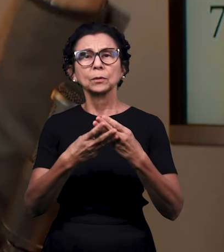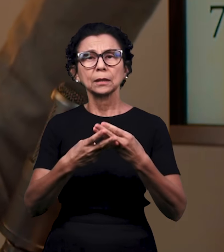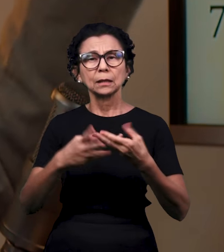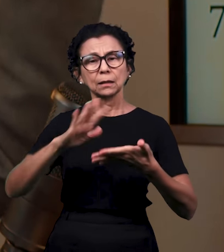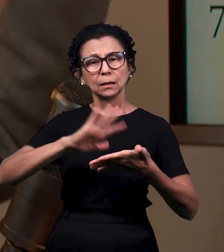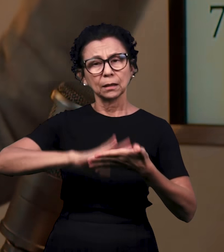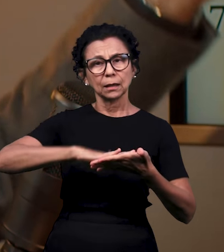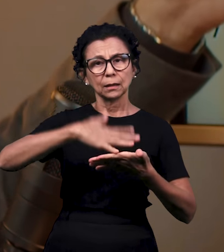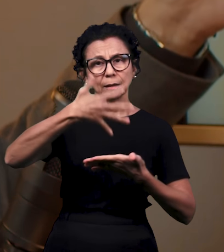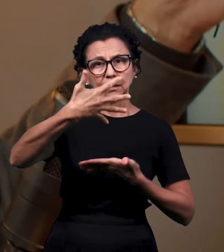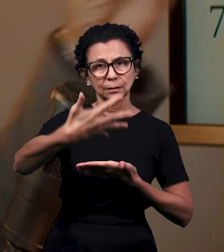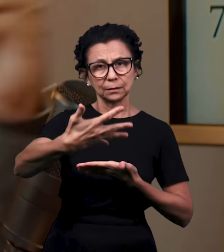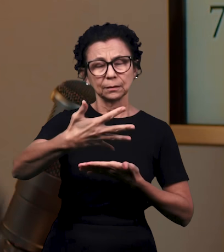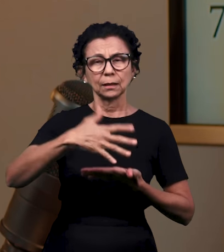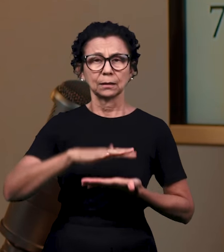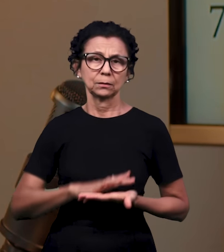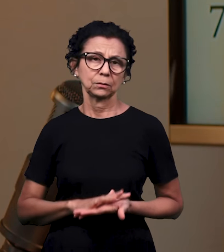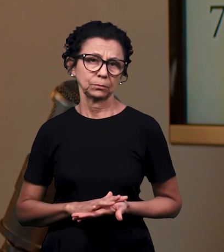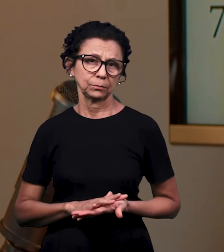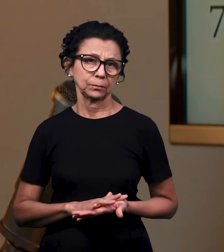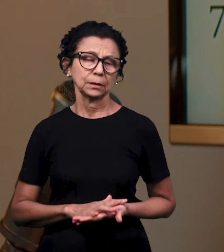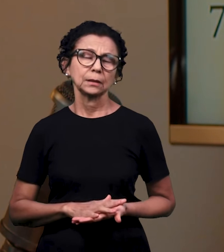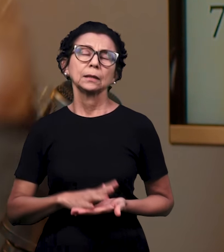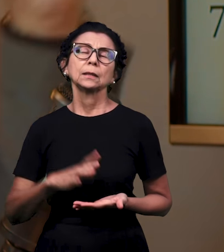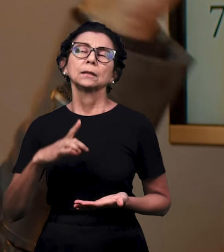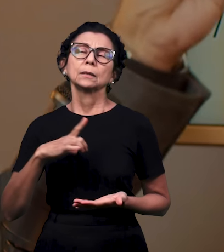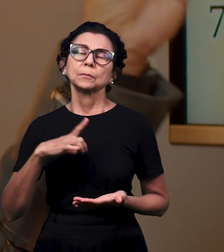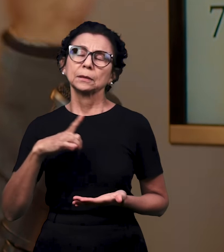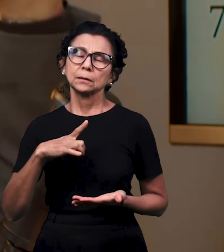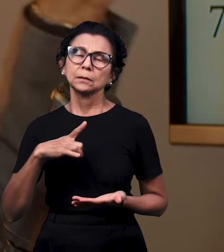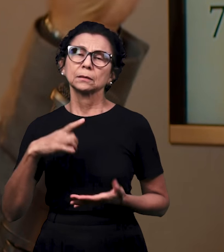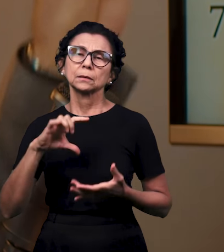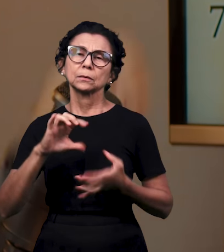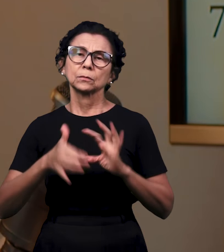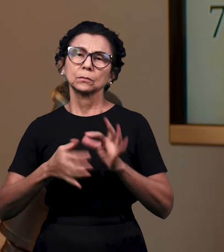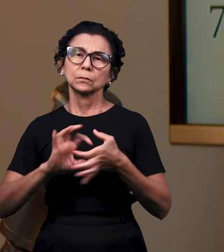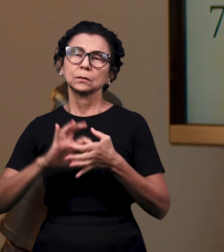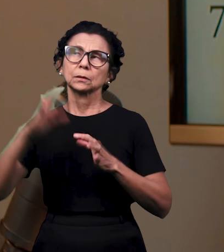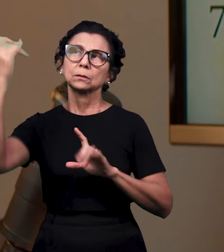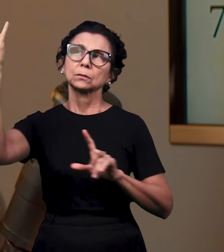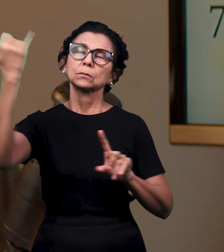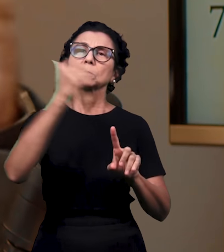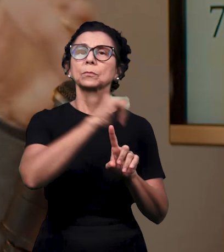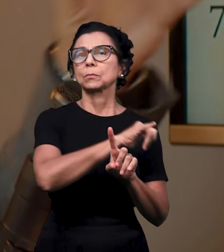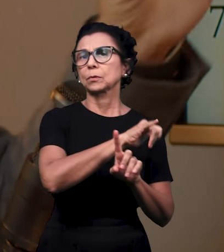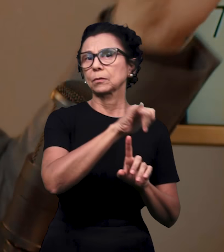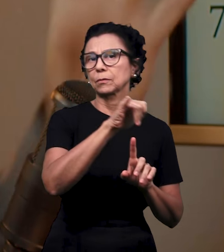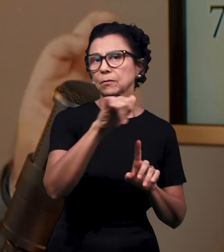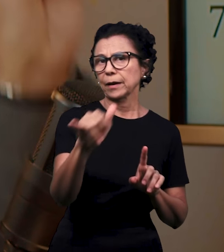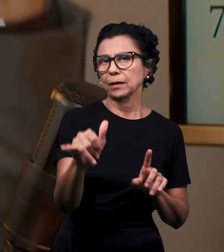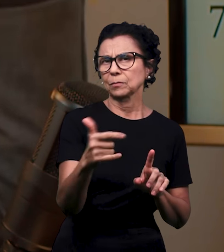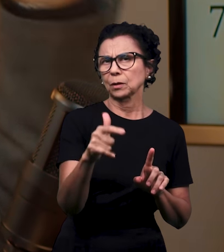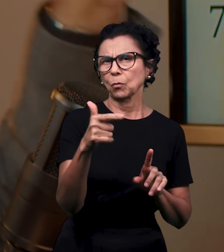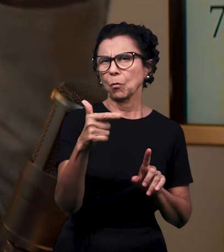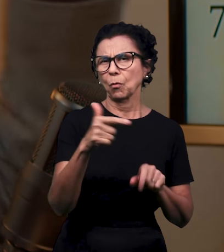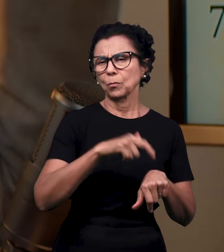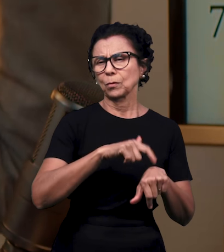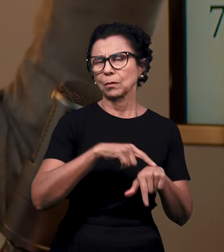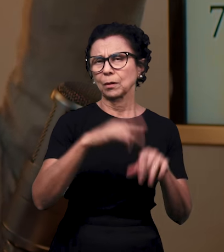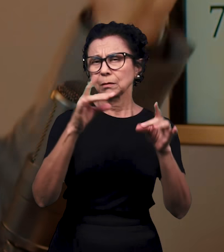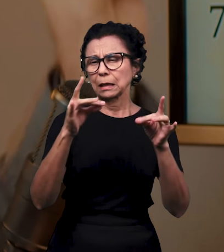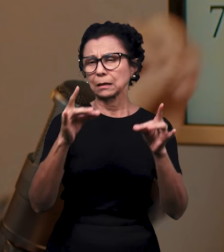um caráter profético, que é isso que é importante para nós aqui, né? Não dá para detalhar muito, mas nós